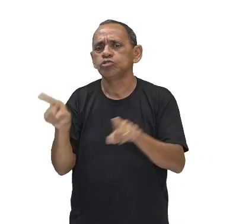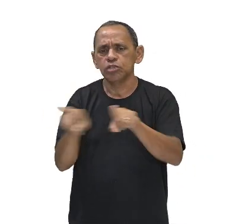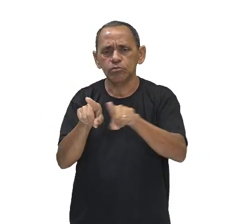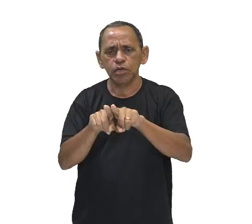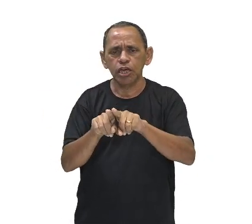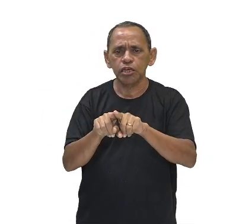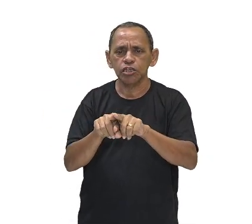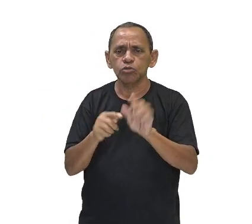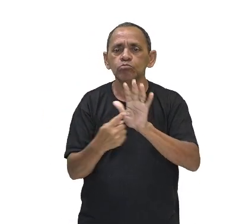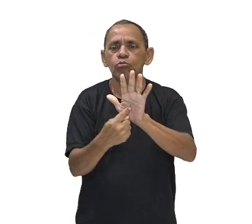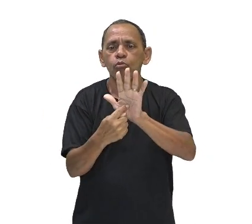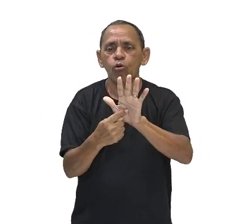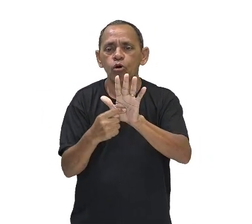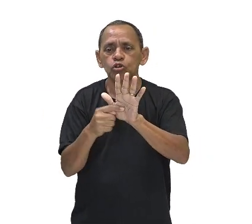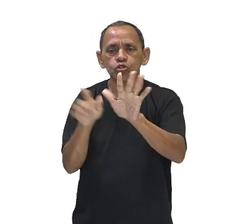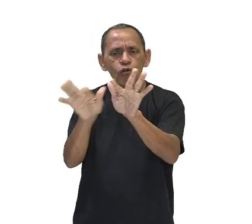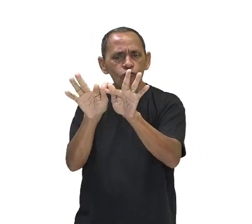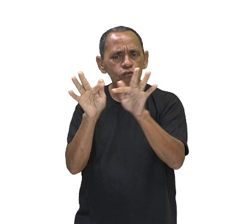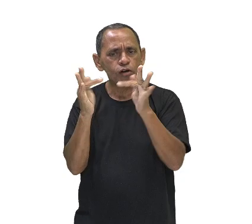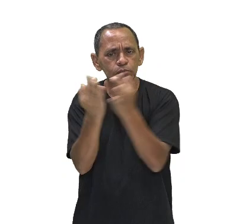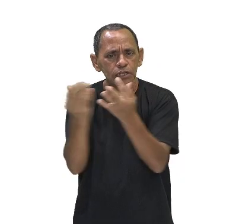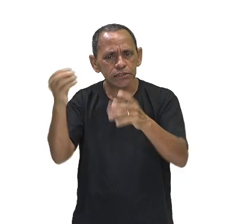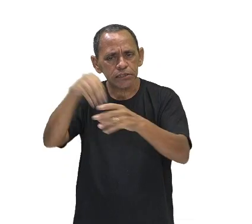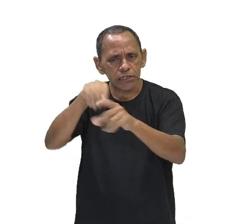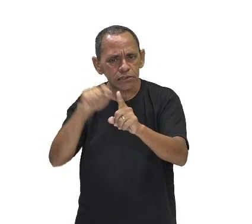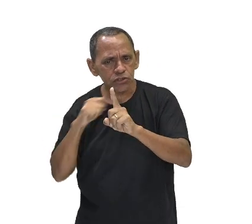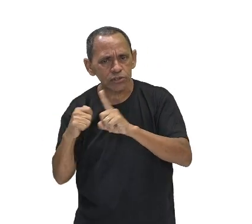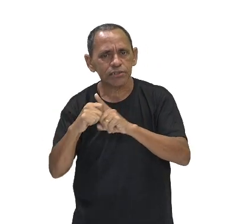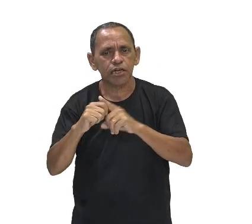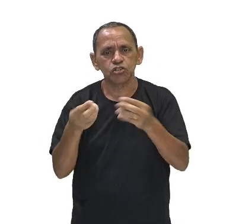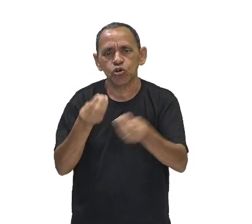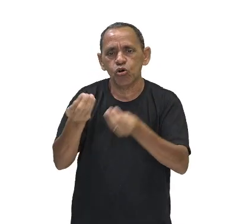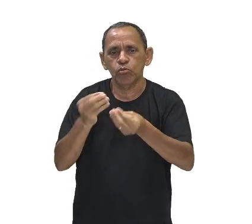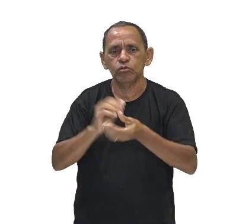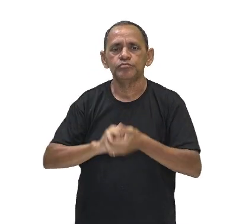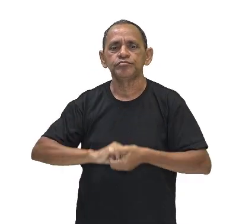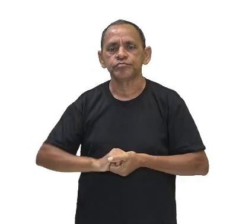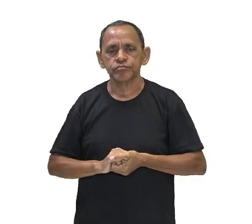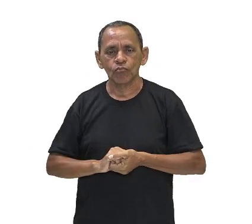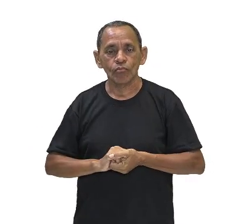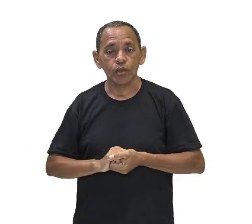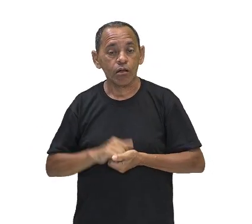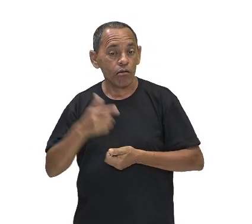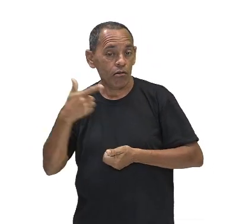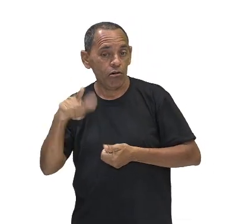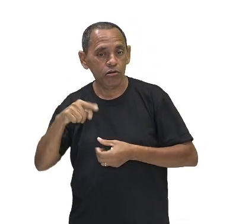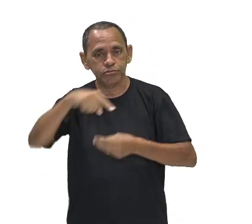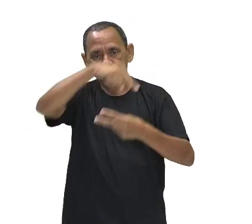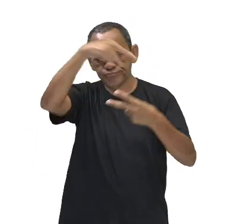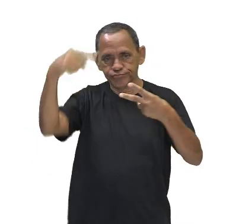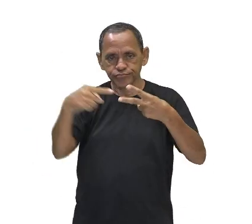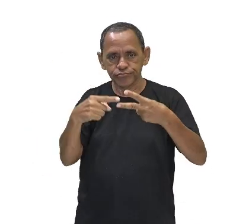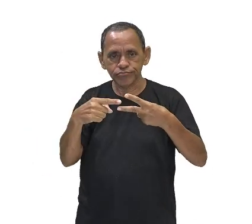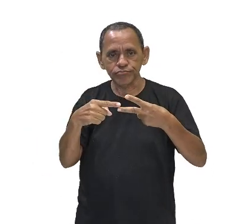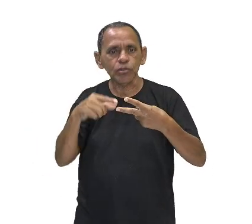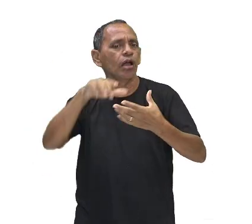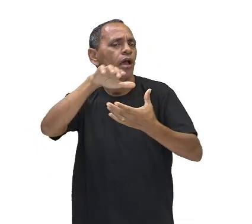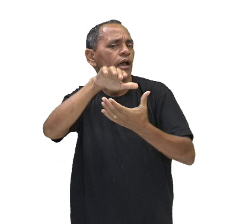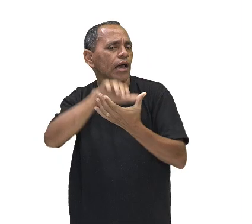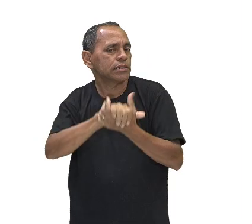parentesco. Outro fato social que também é muito comum, né, é o casamento. Casamento é